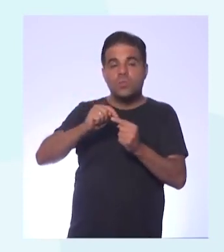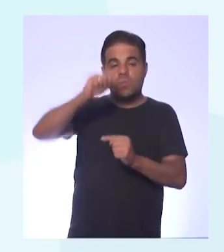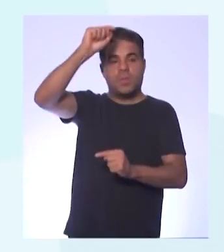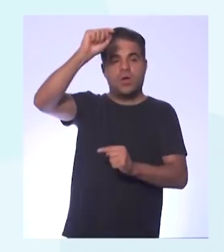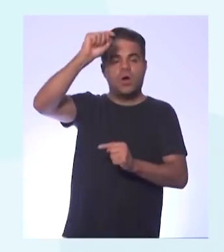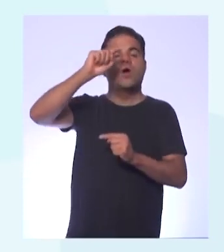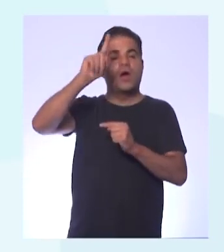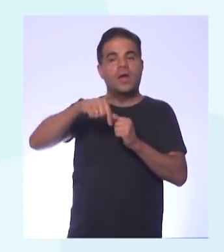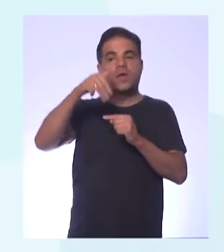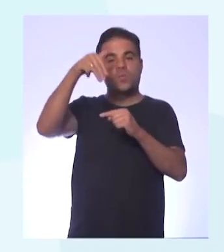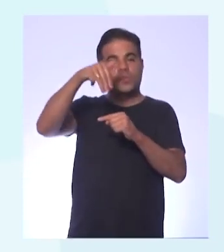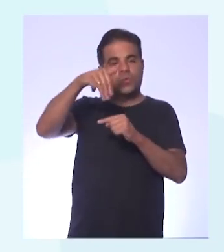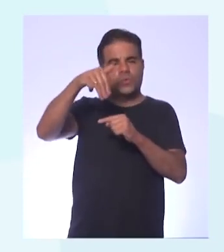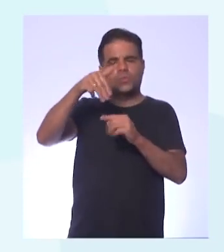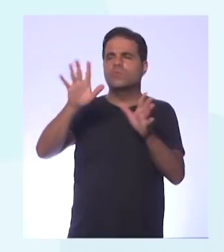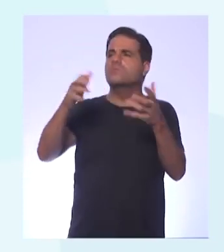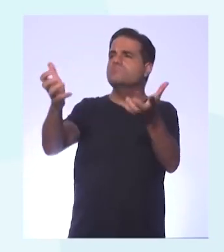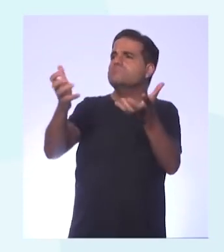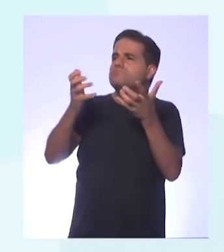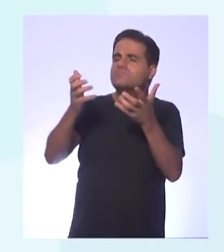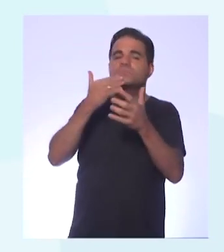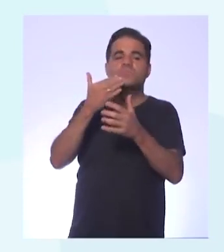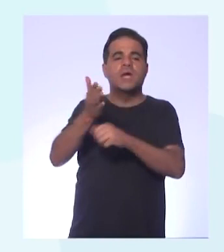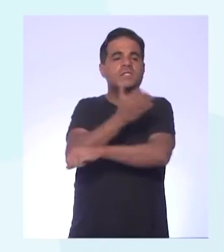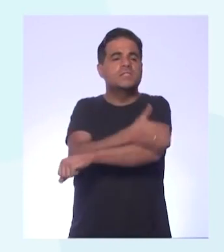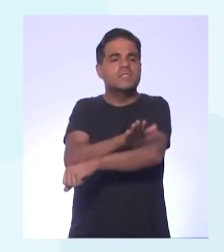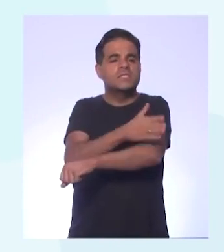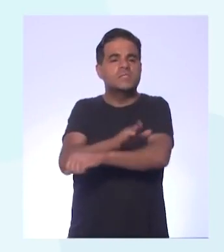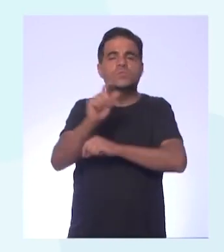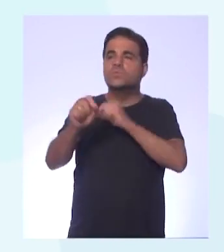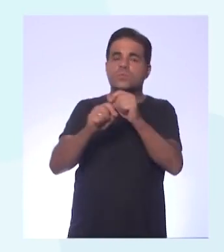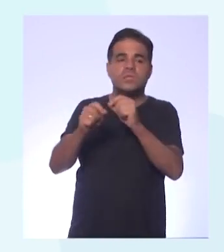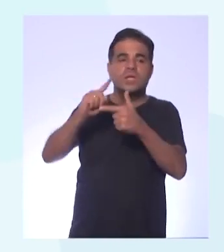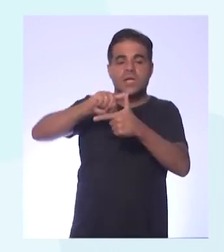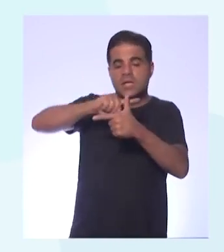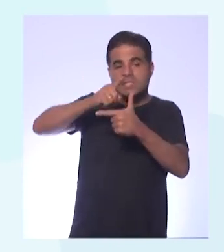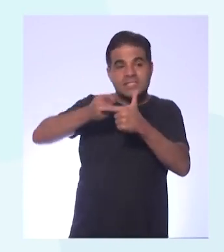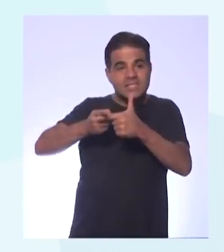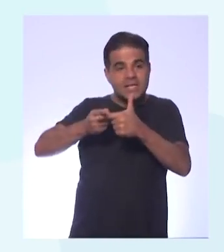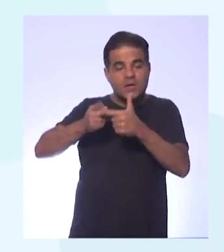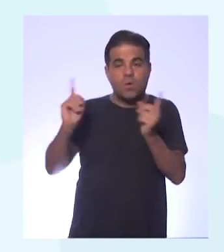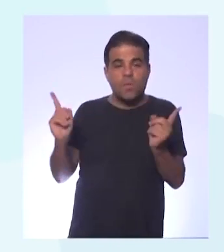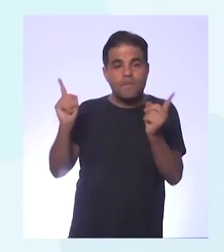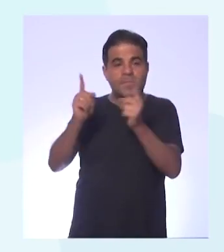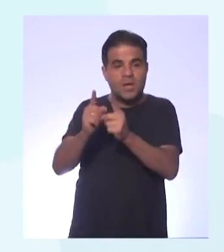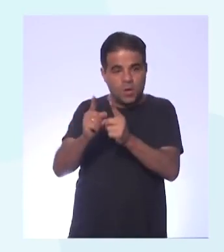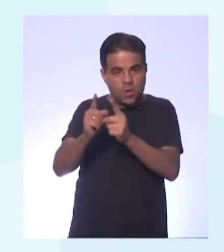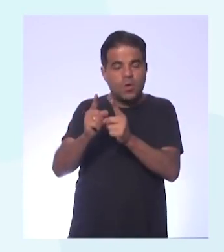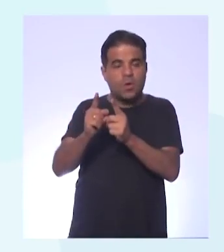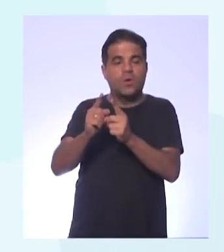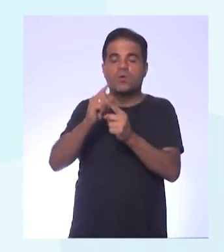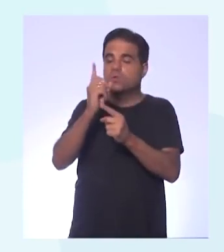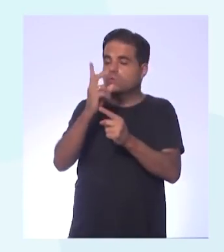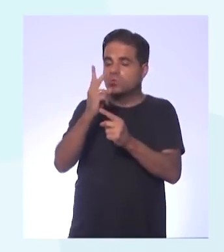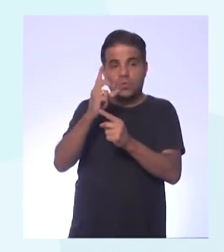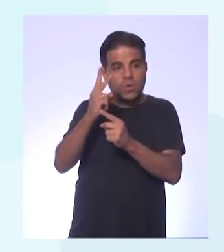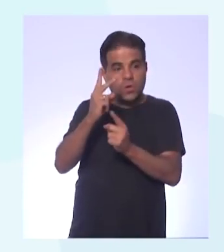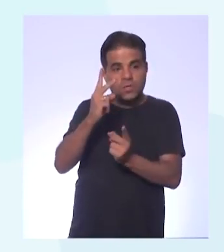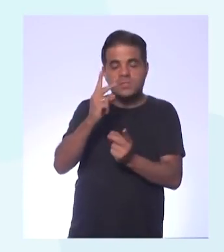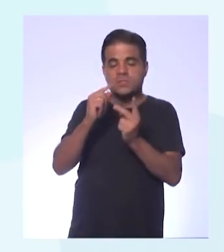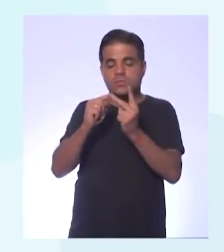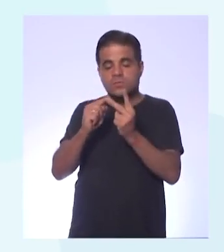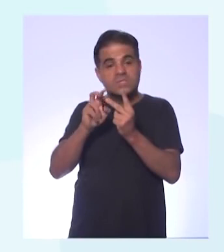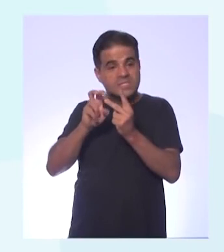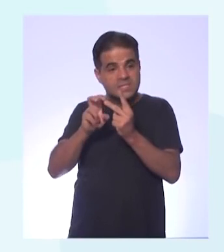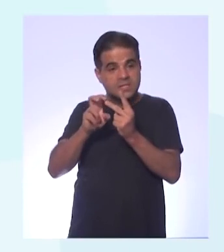minuto, certo? Muito bem. O que ele está querendo nesse exercício? Ele quer este ângulo menor entre o ponteiro que está 12 e o ponteiro que está 5